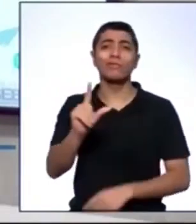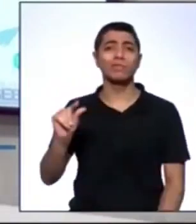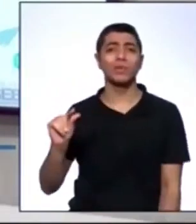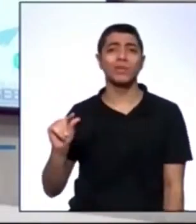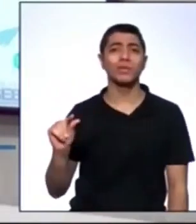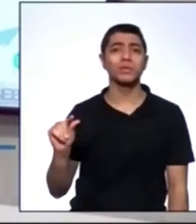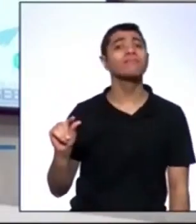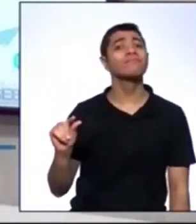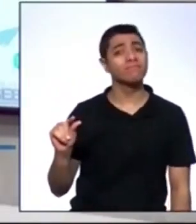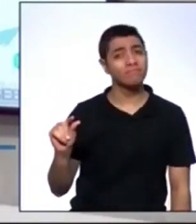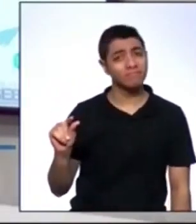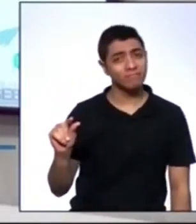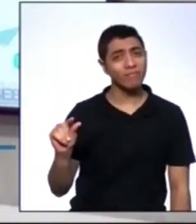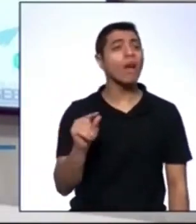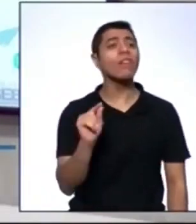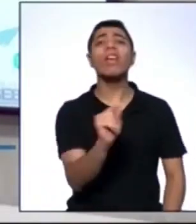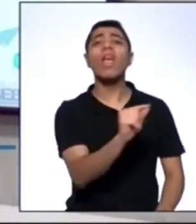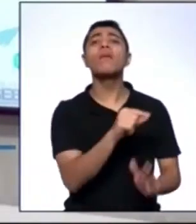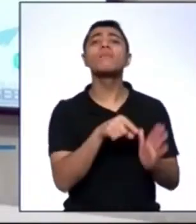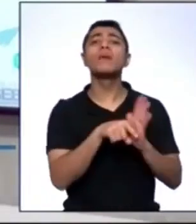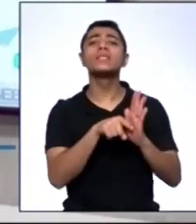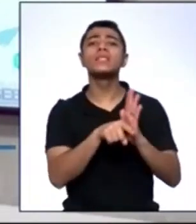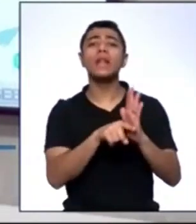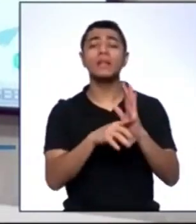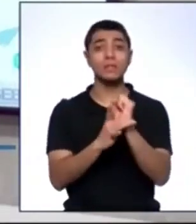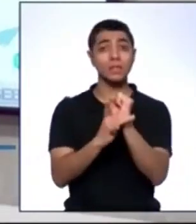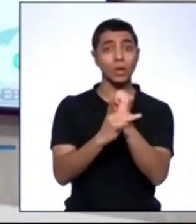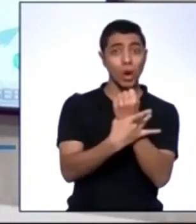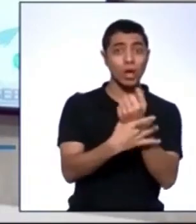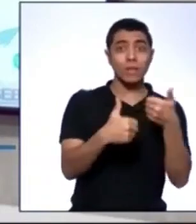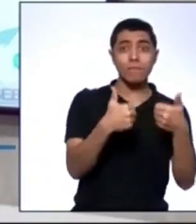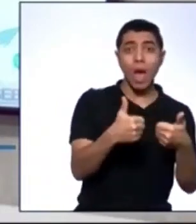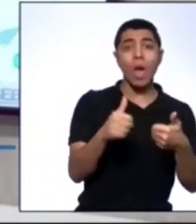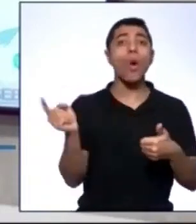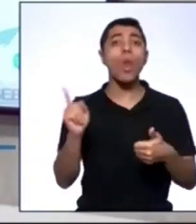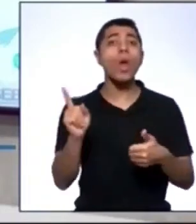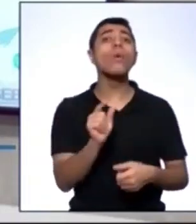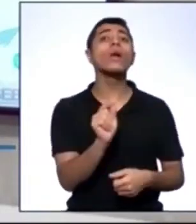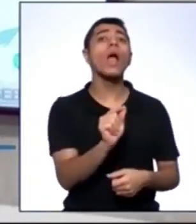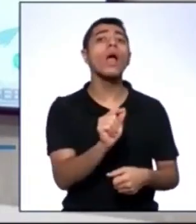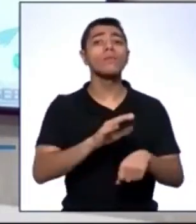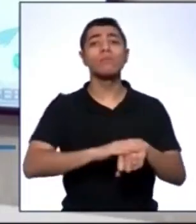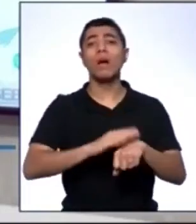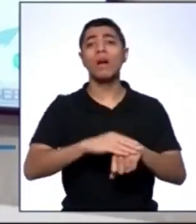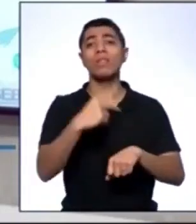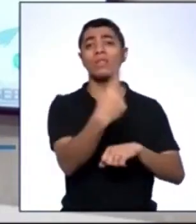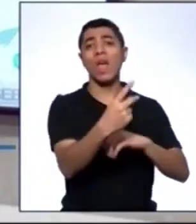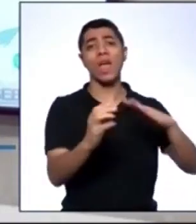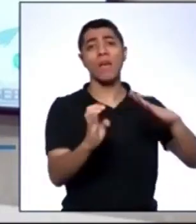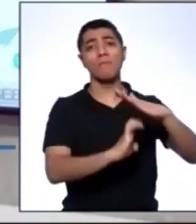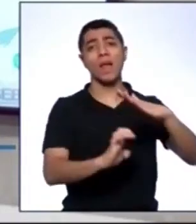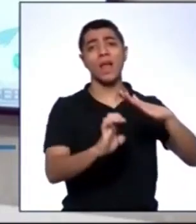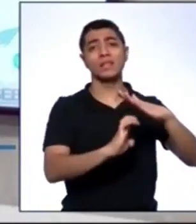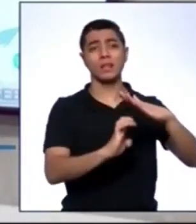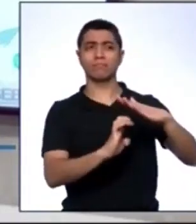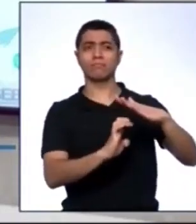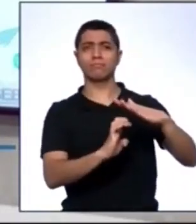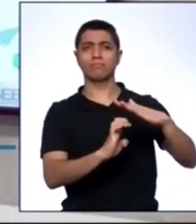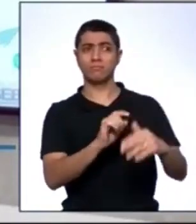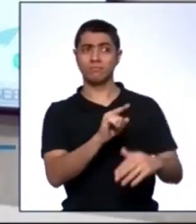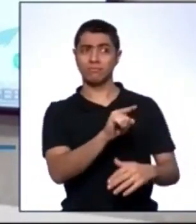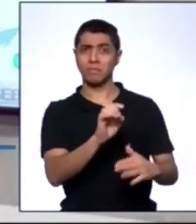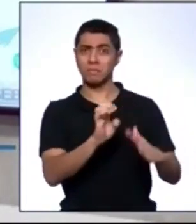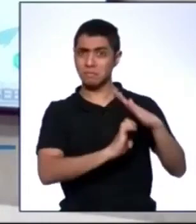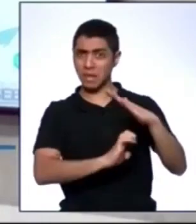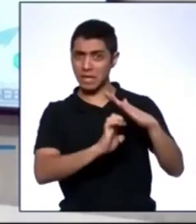própria empresa que fabricou esse transgênico. Então aí fica uma coisa meio, né? Será que eu posso confiar? E você quer